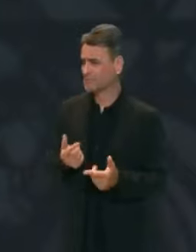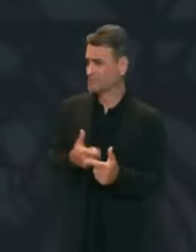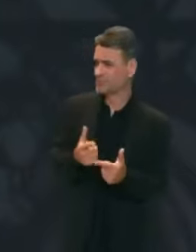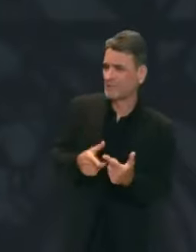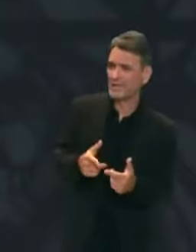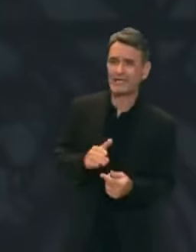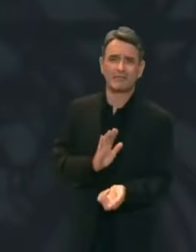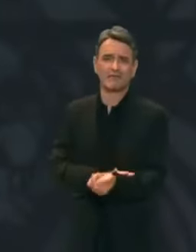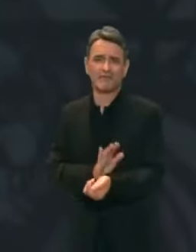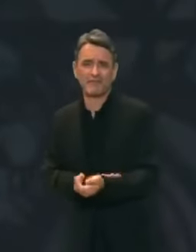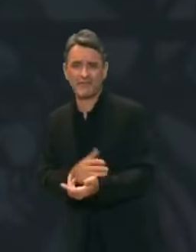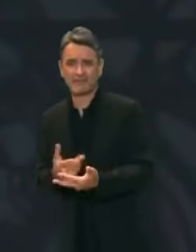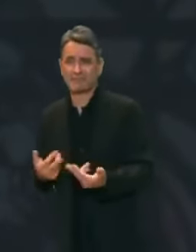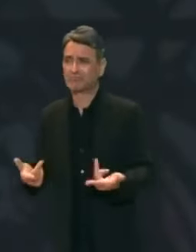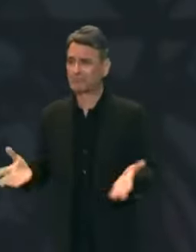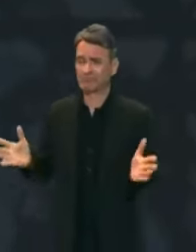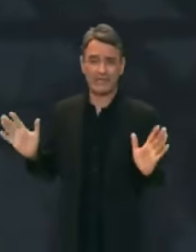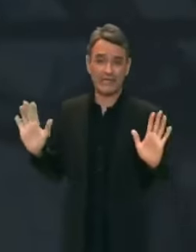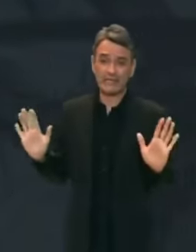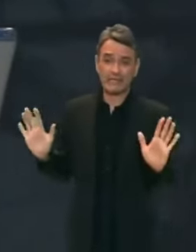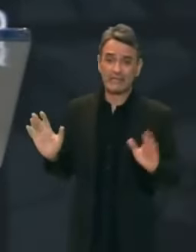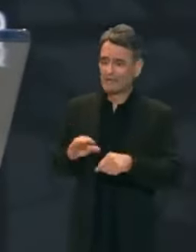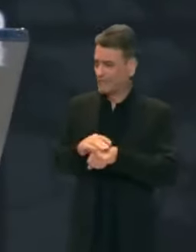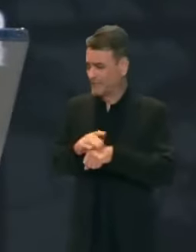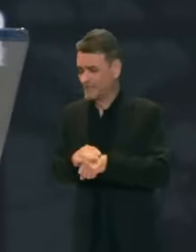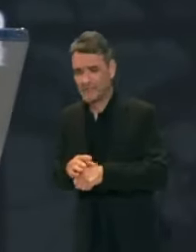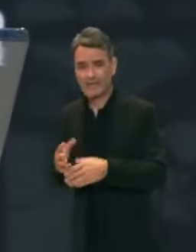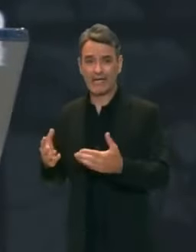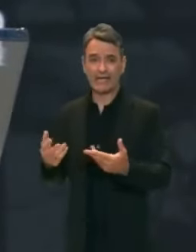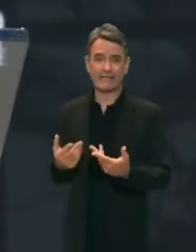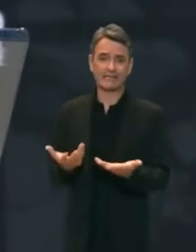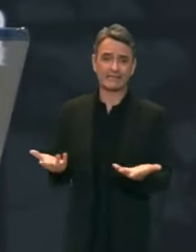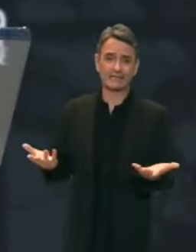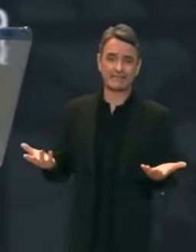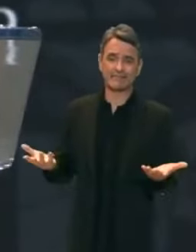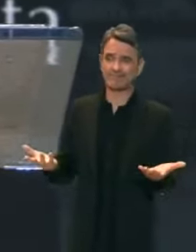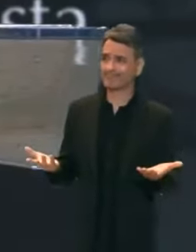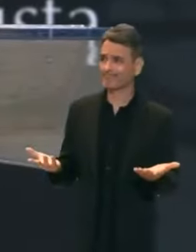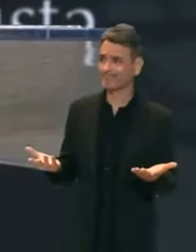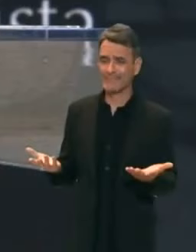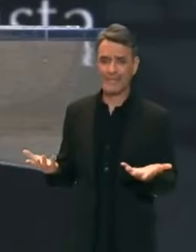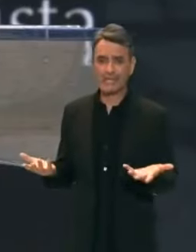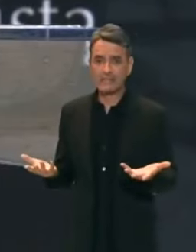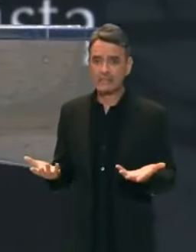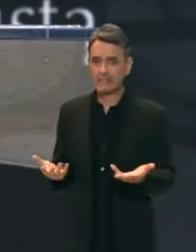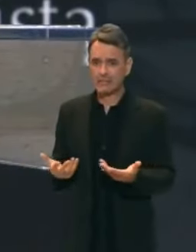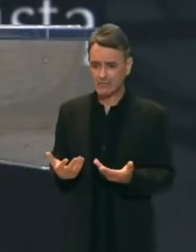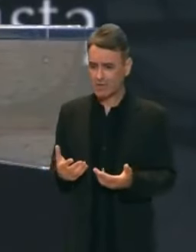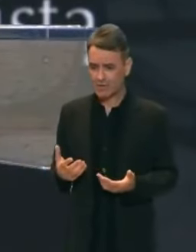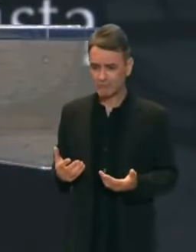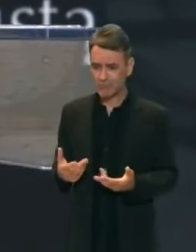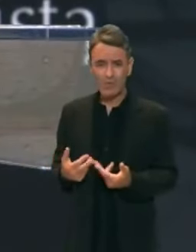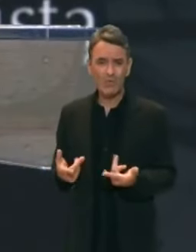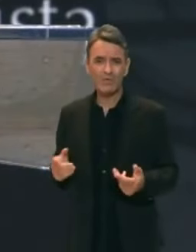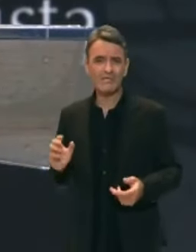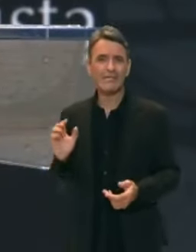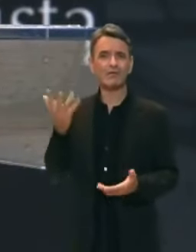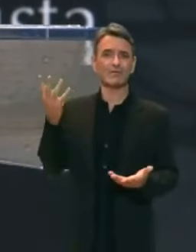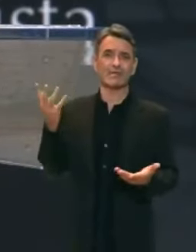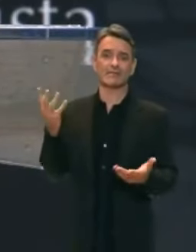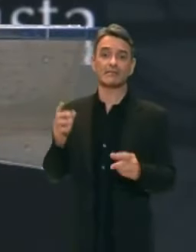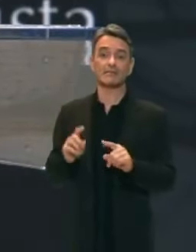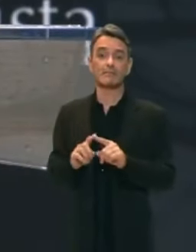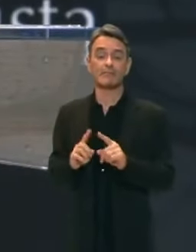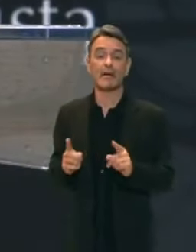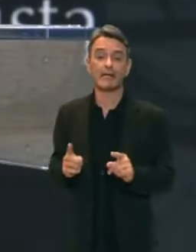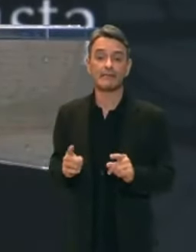repente enfermidades entrando sem pedir permissão na sua casa e tantas outras situações.